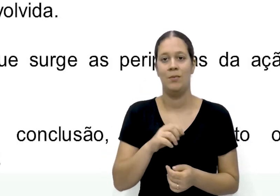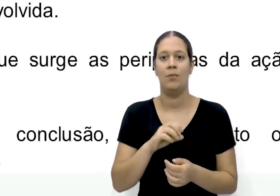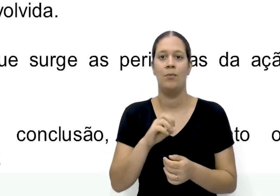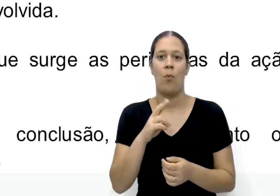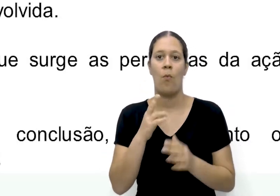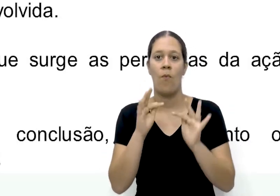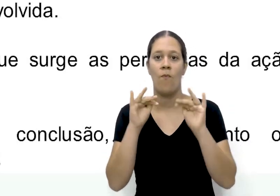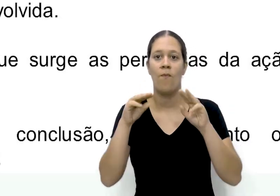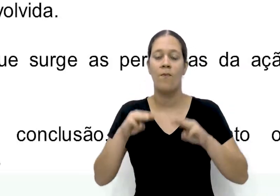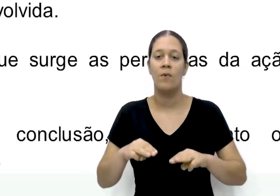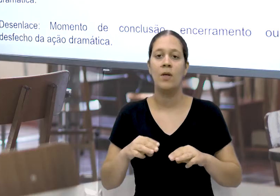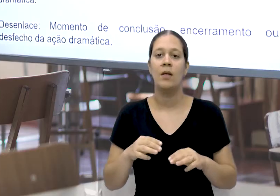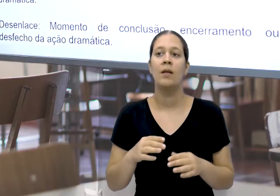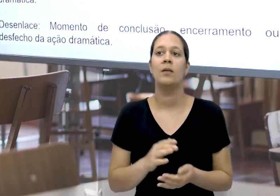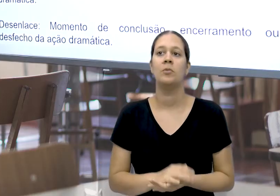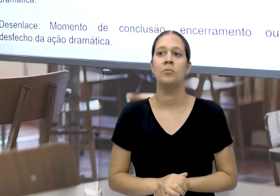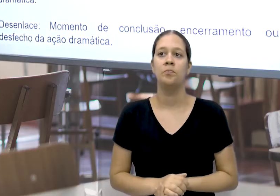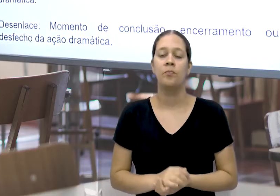a história.